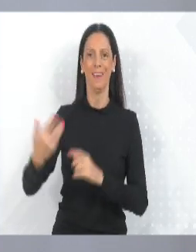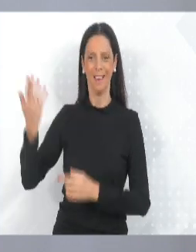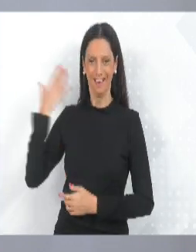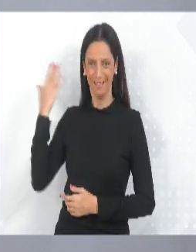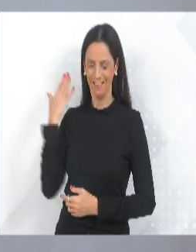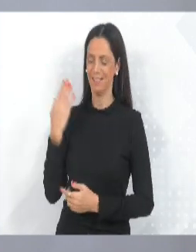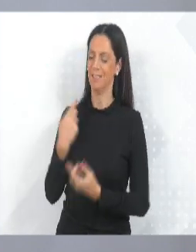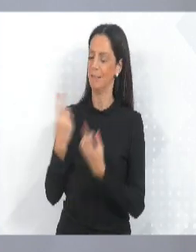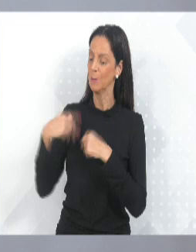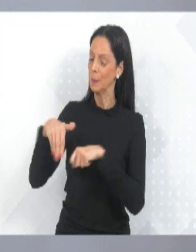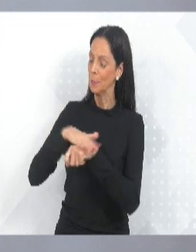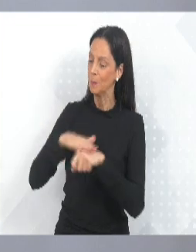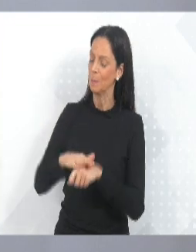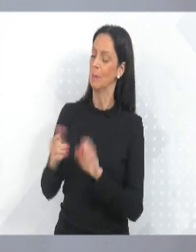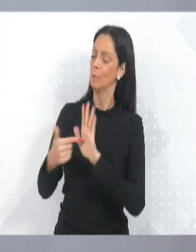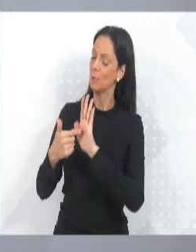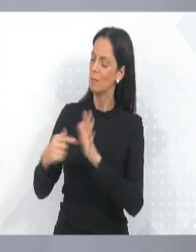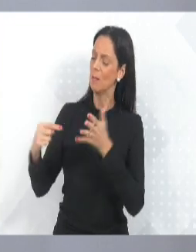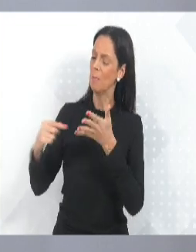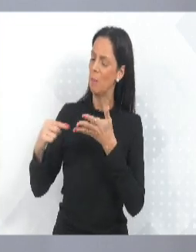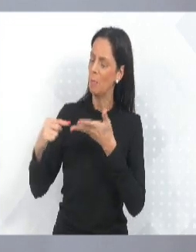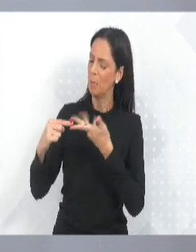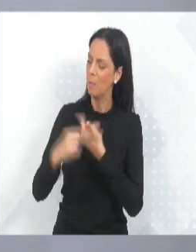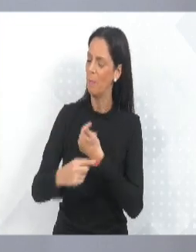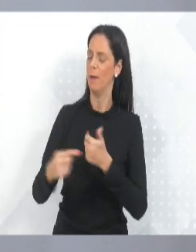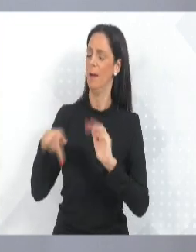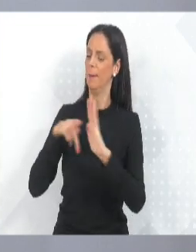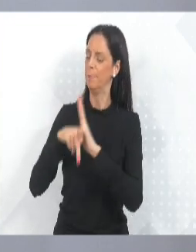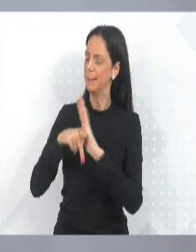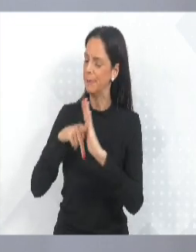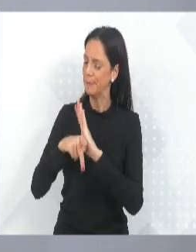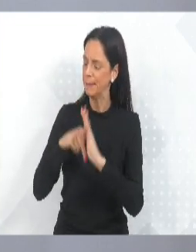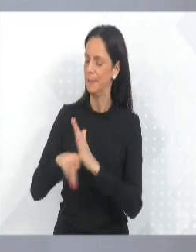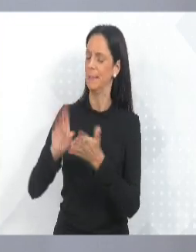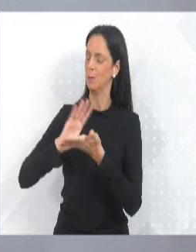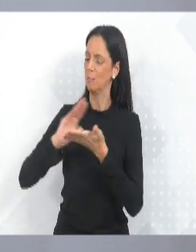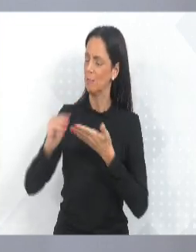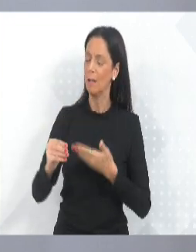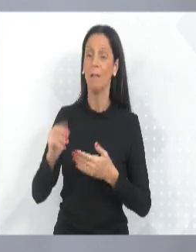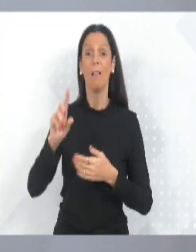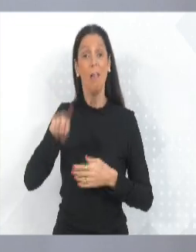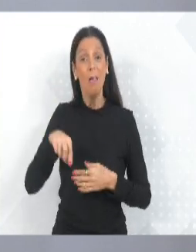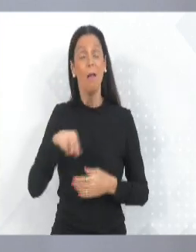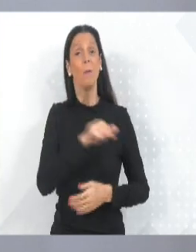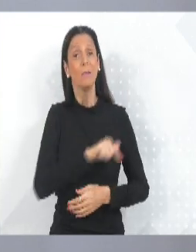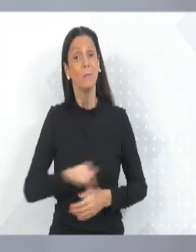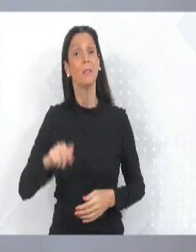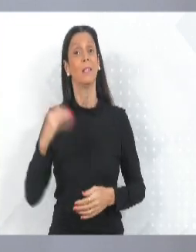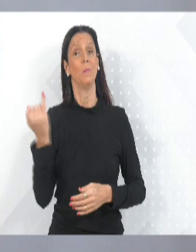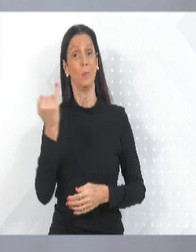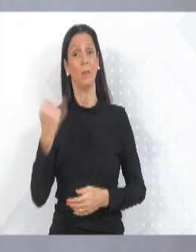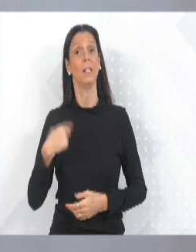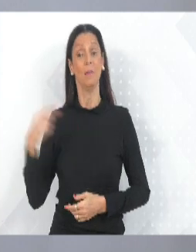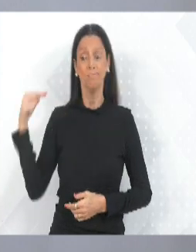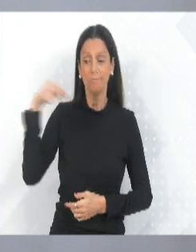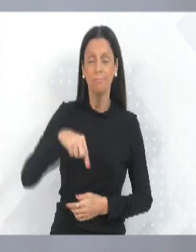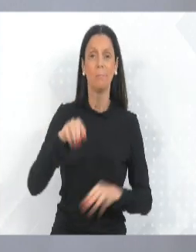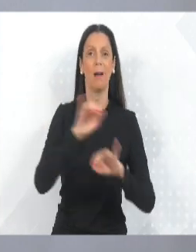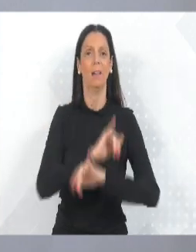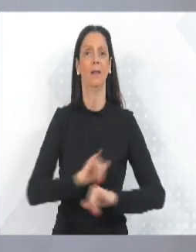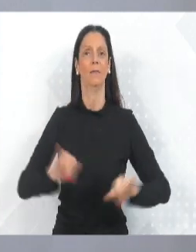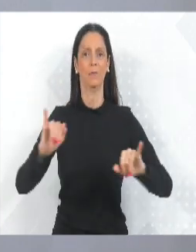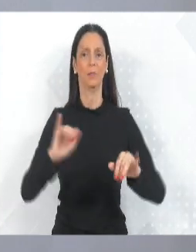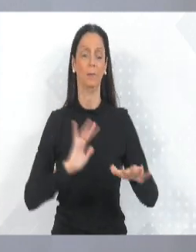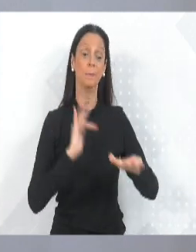sensibilizei mostrando os números disso é uma semana importante nós estamos eh nas nossas